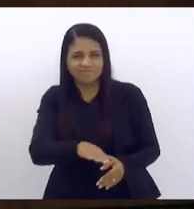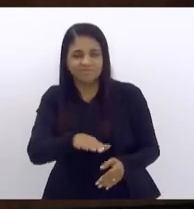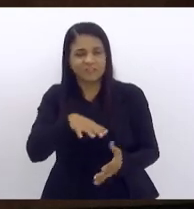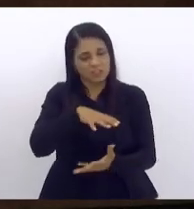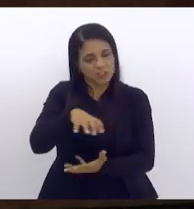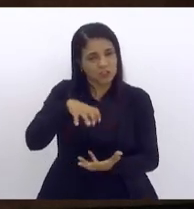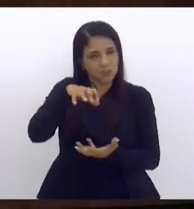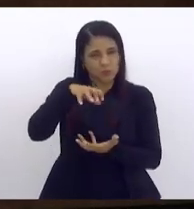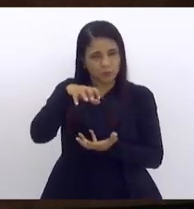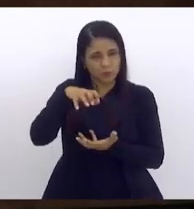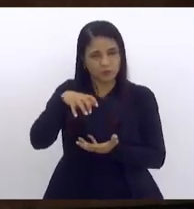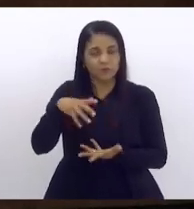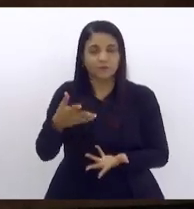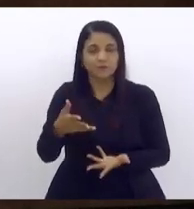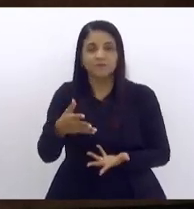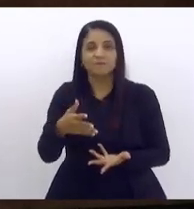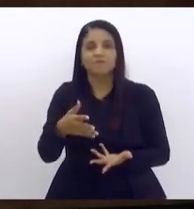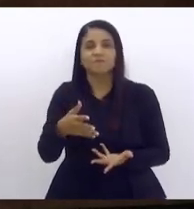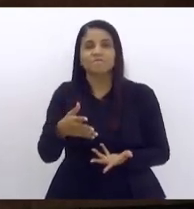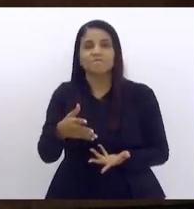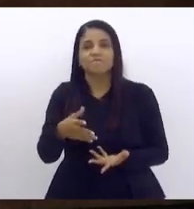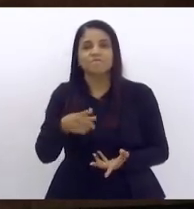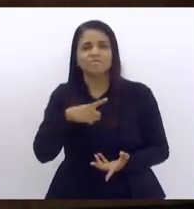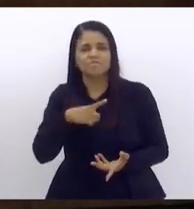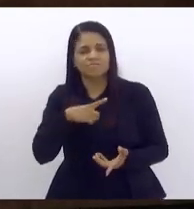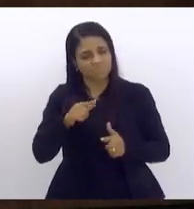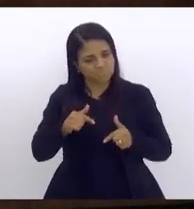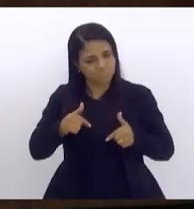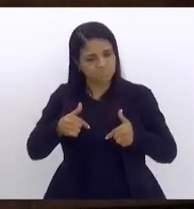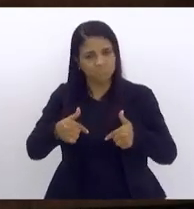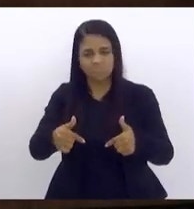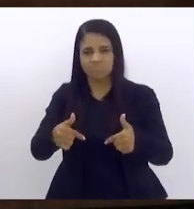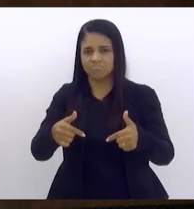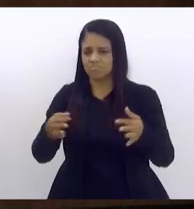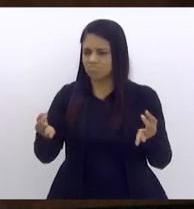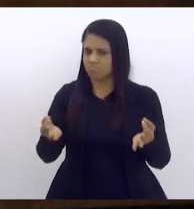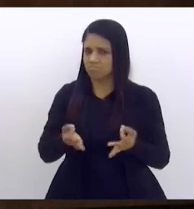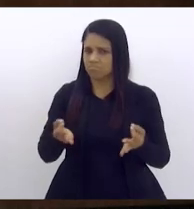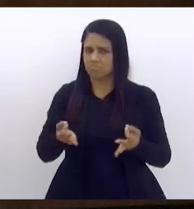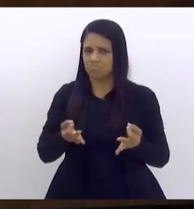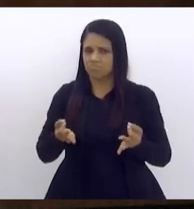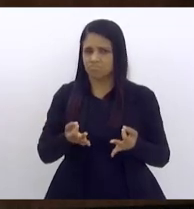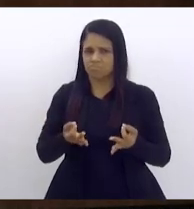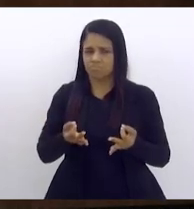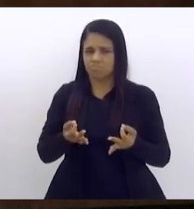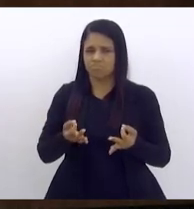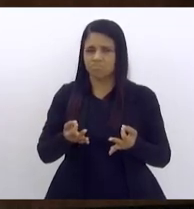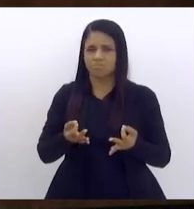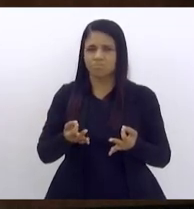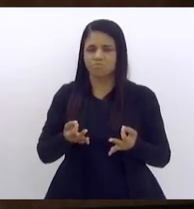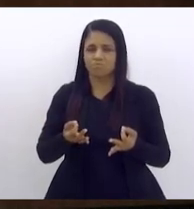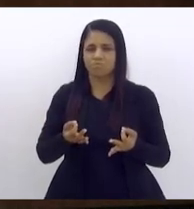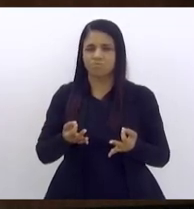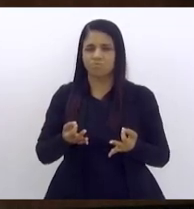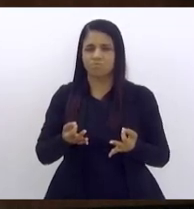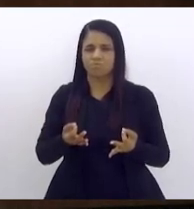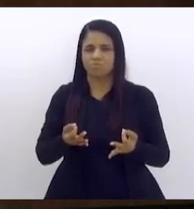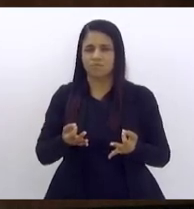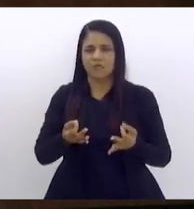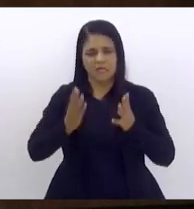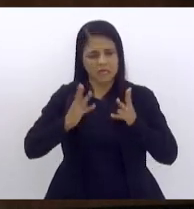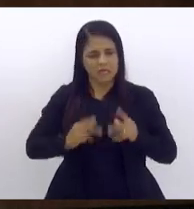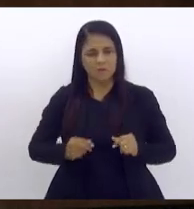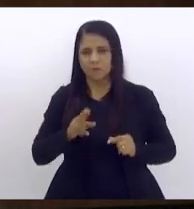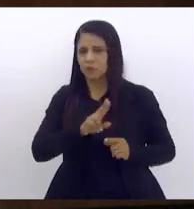idosa. Teve uma conduta ilibada em todos os seus procedimentos.